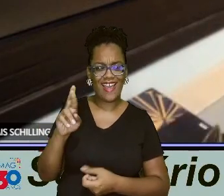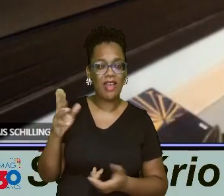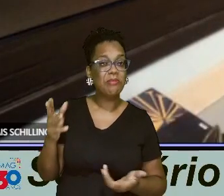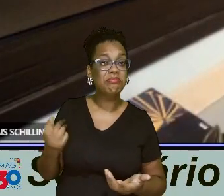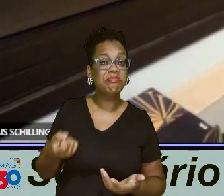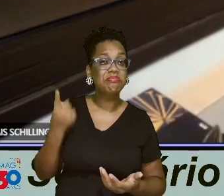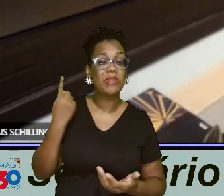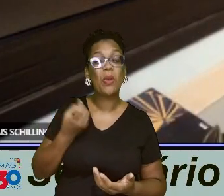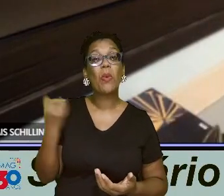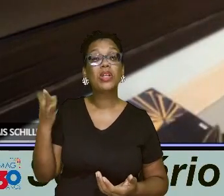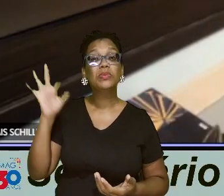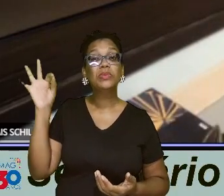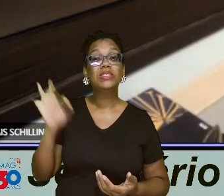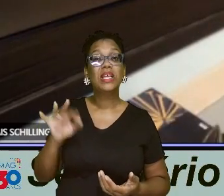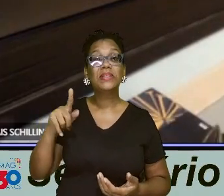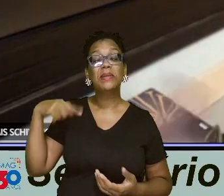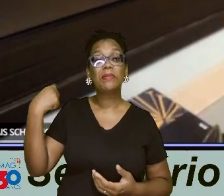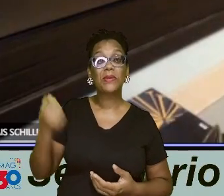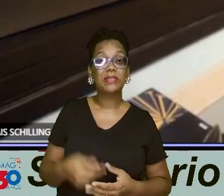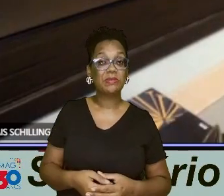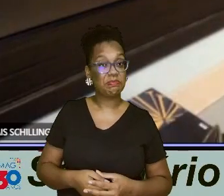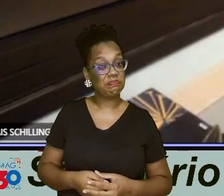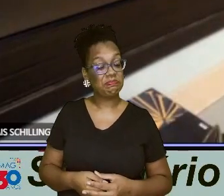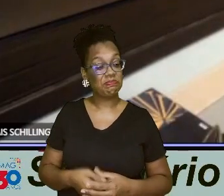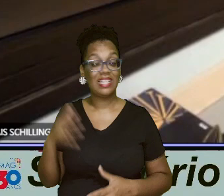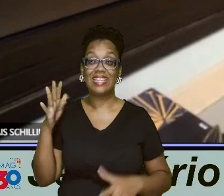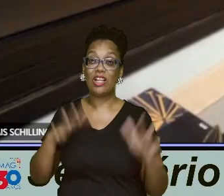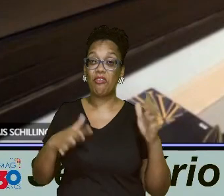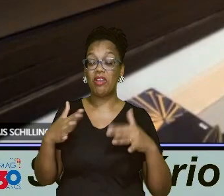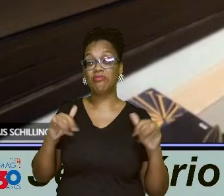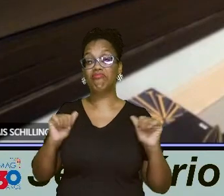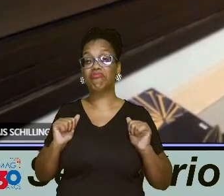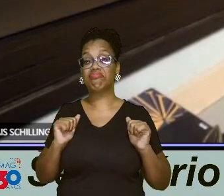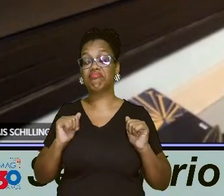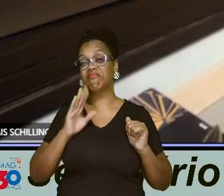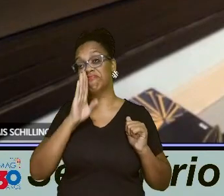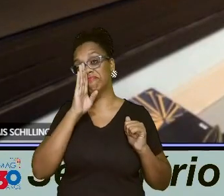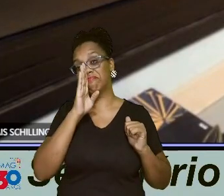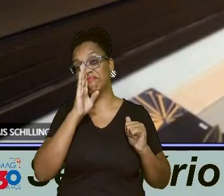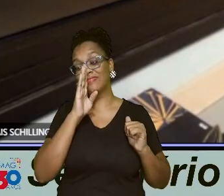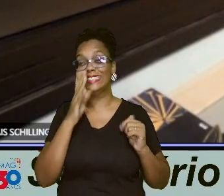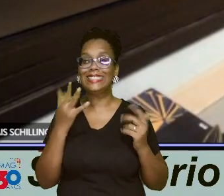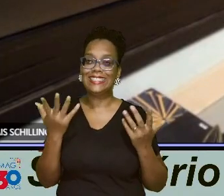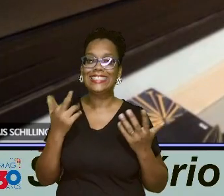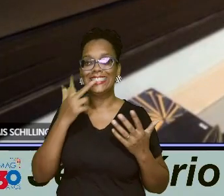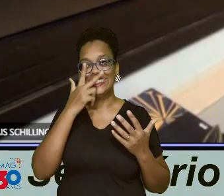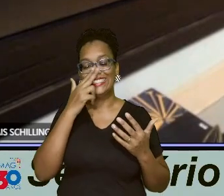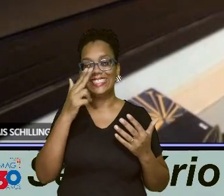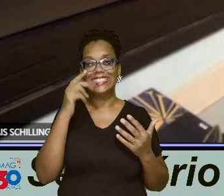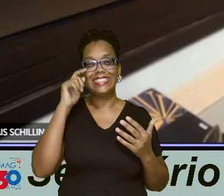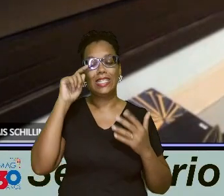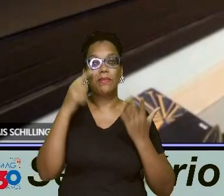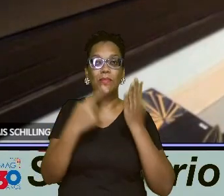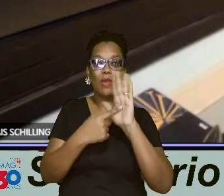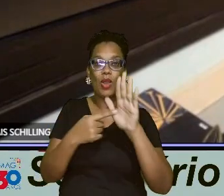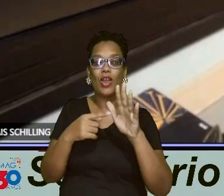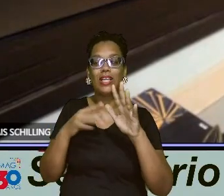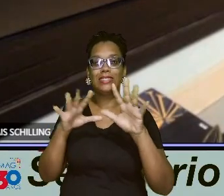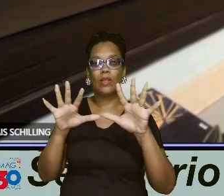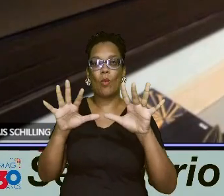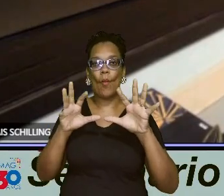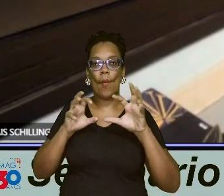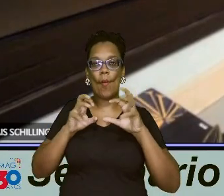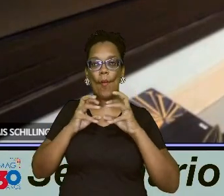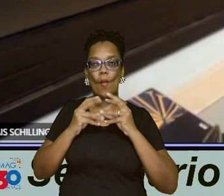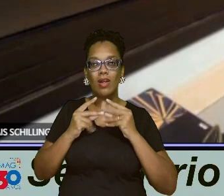a recorrer depois dessa decisão? Talvez tenham se conformado. Eu acho que isso demonstra um processo de absorção do